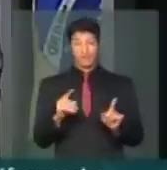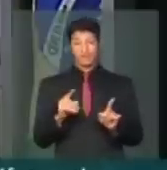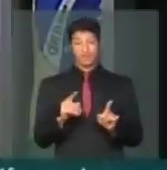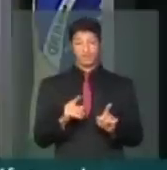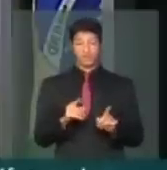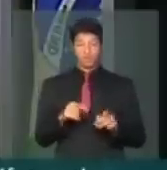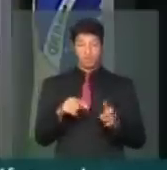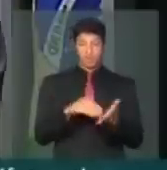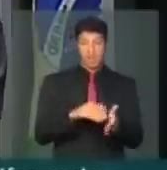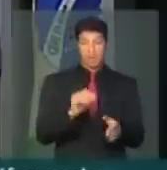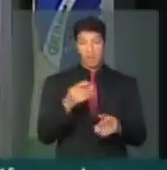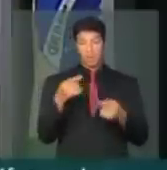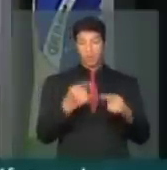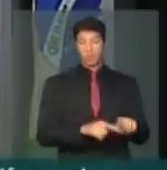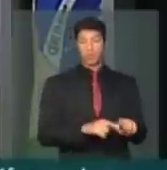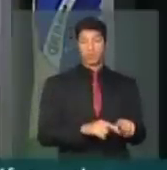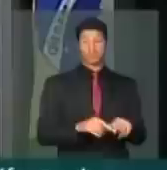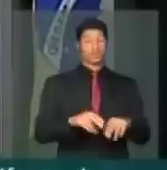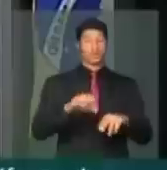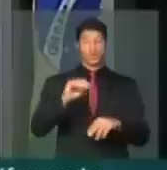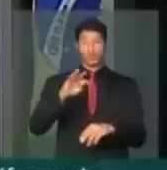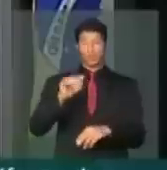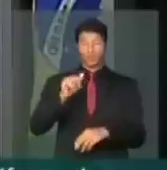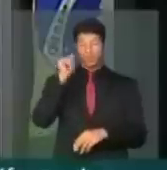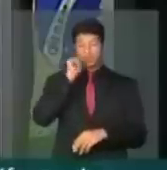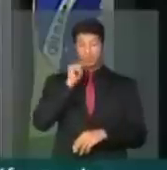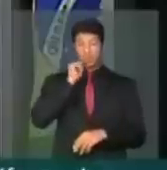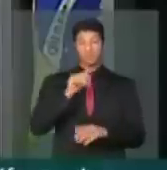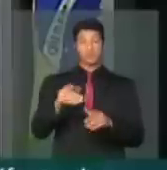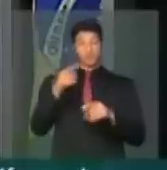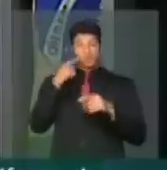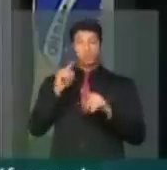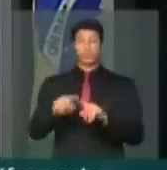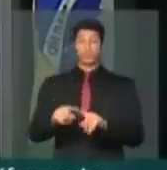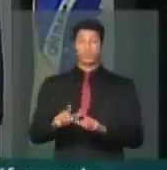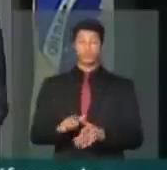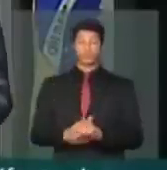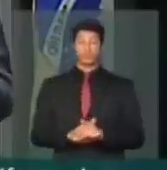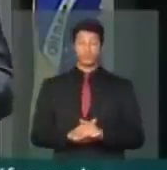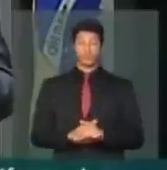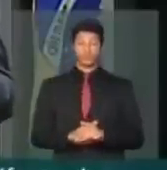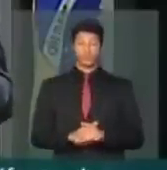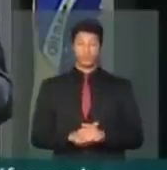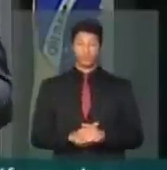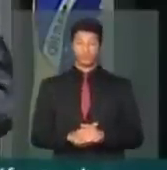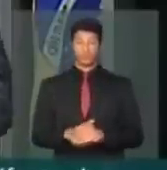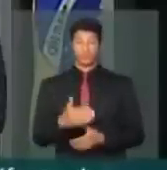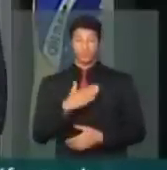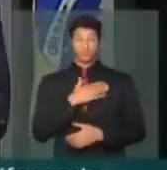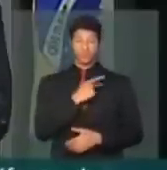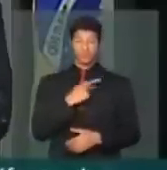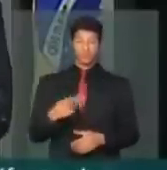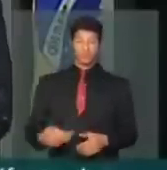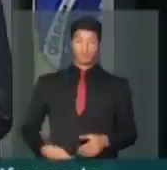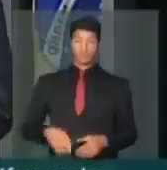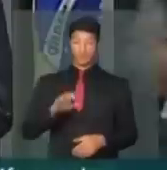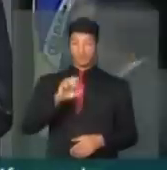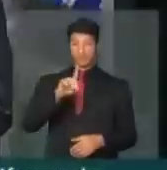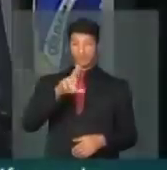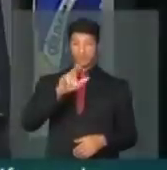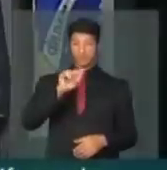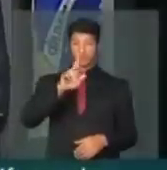de mandato, sou contra. A favor da cota de mulheres, sou a favor. Meu caro presidente Eduardo